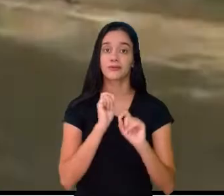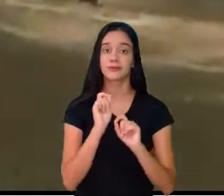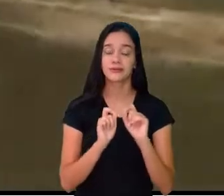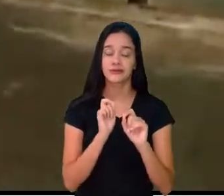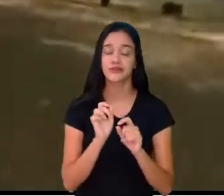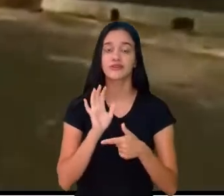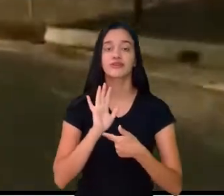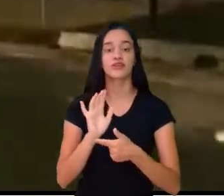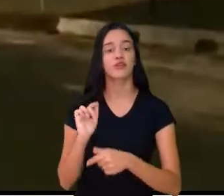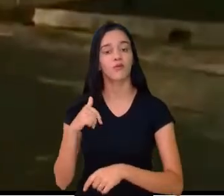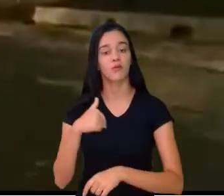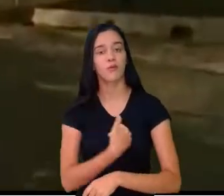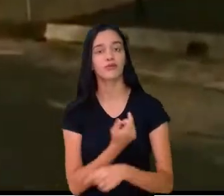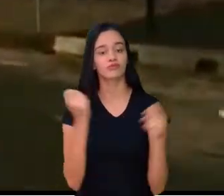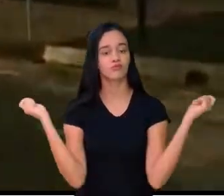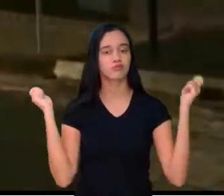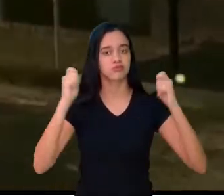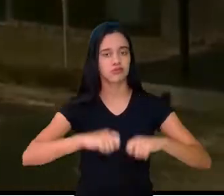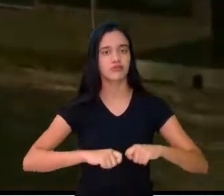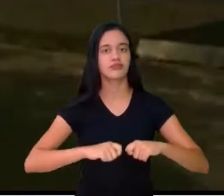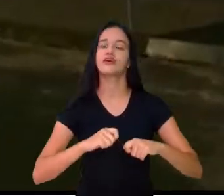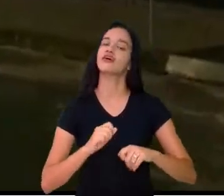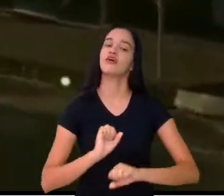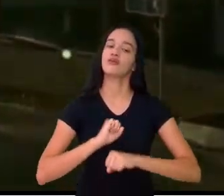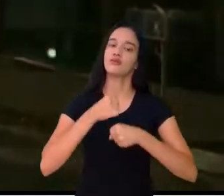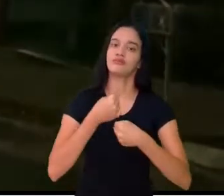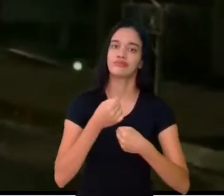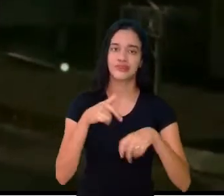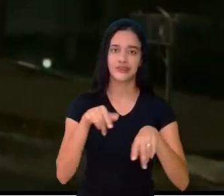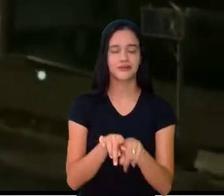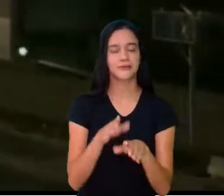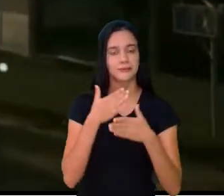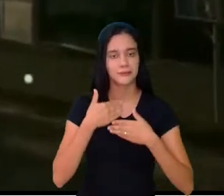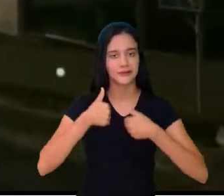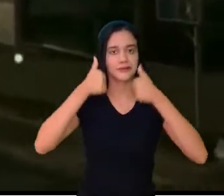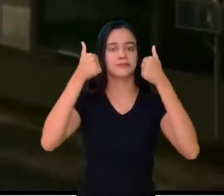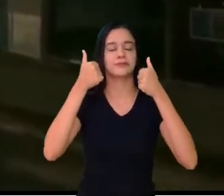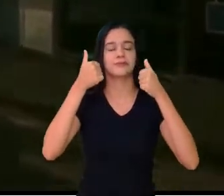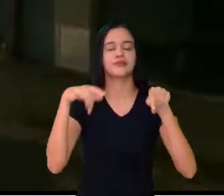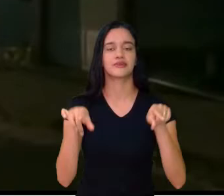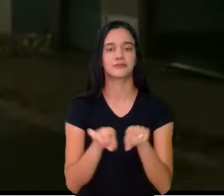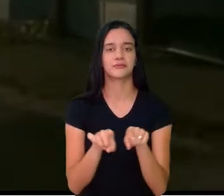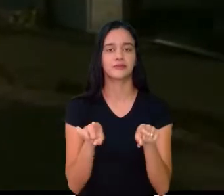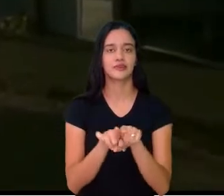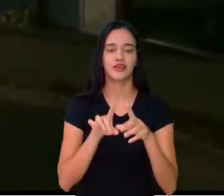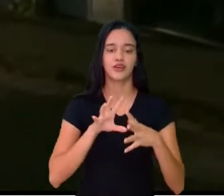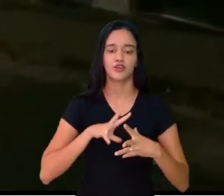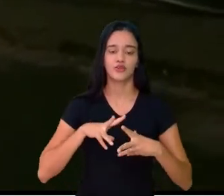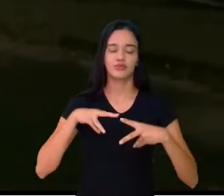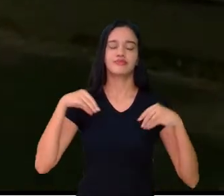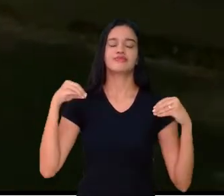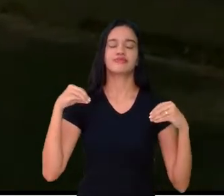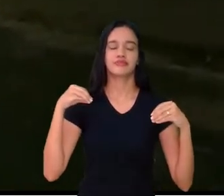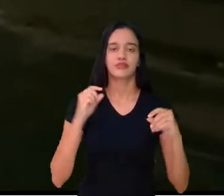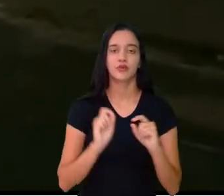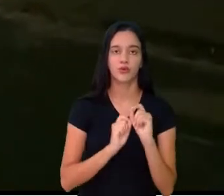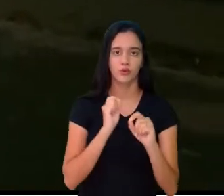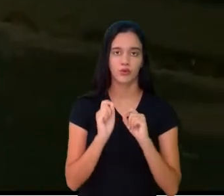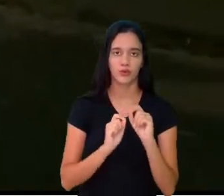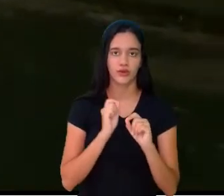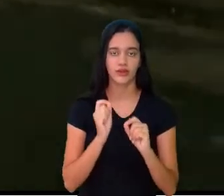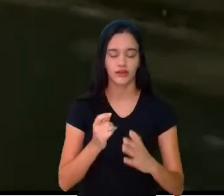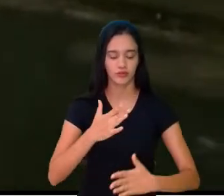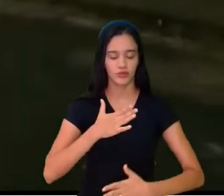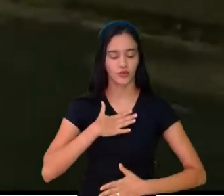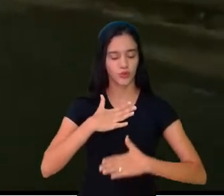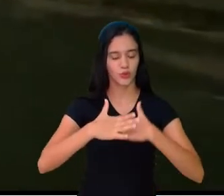possamos superá-las, sempre com o nosso melhor. Ao fim disso, fomos curados de corpo e